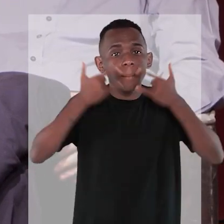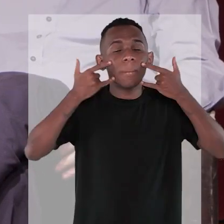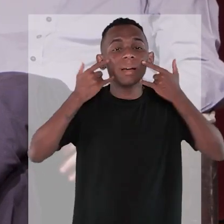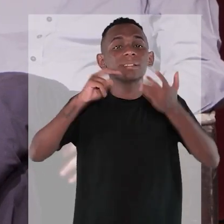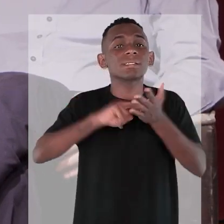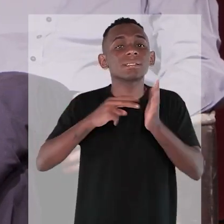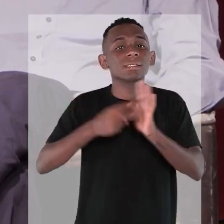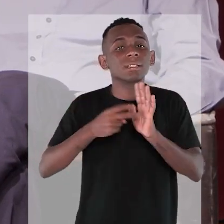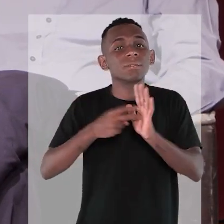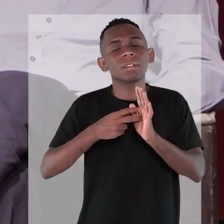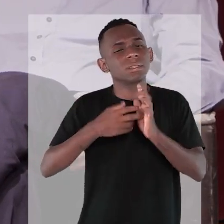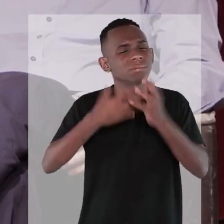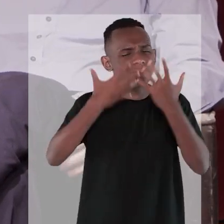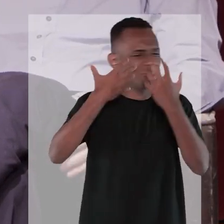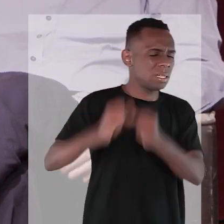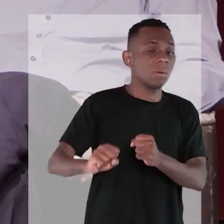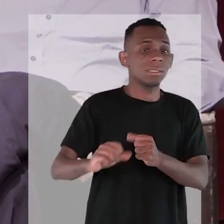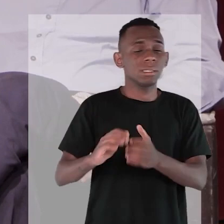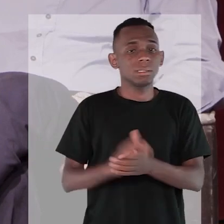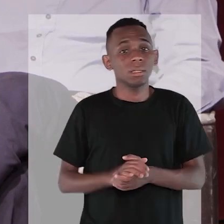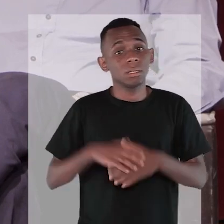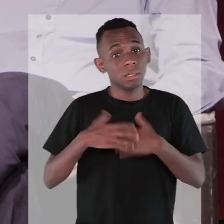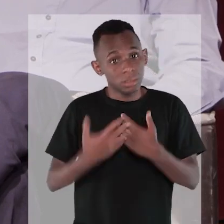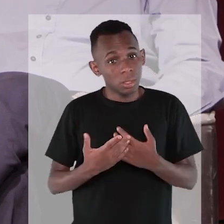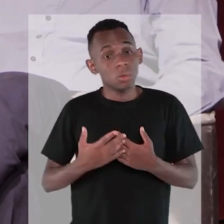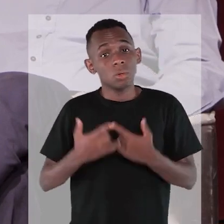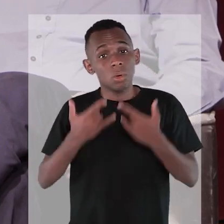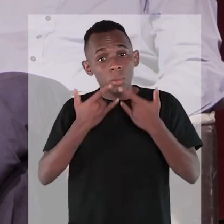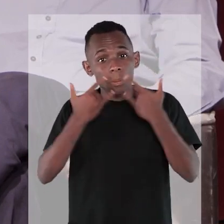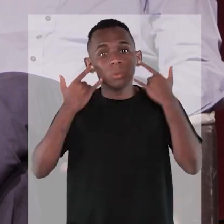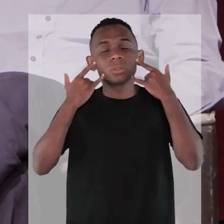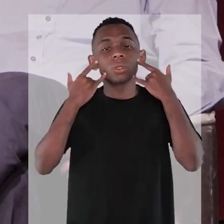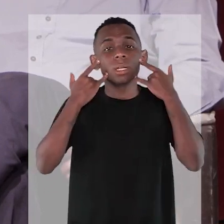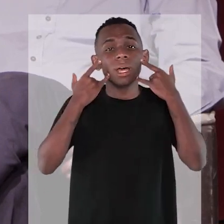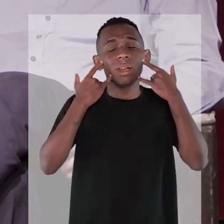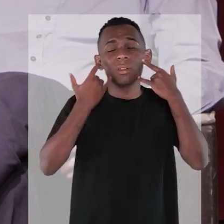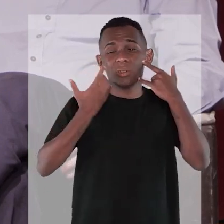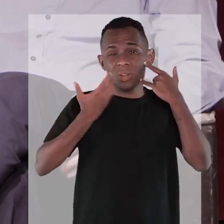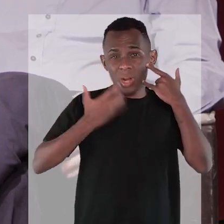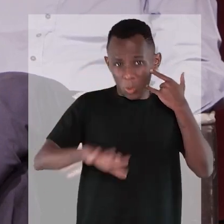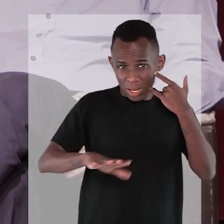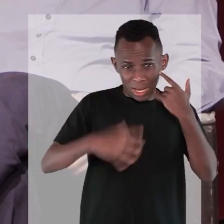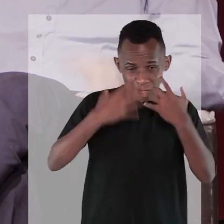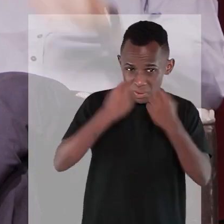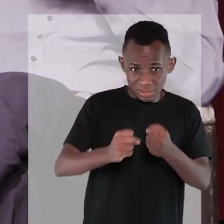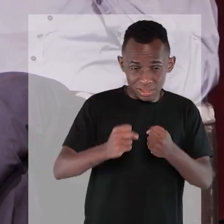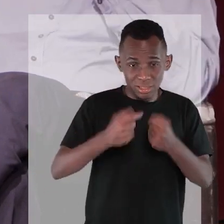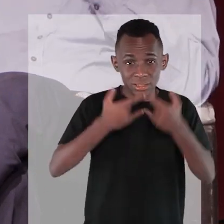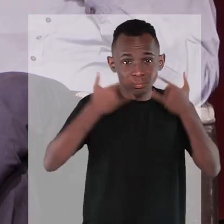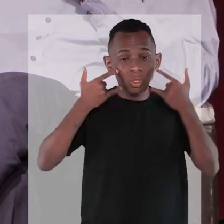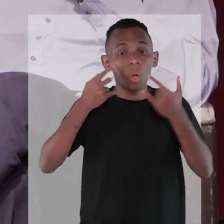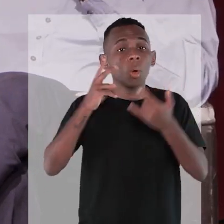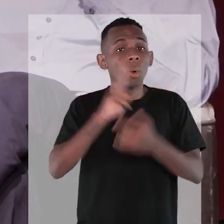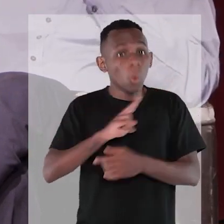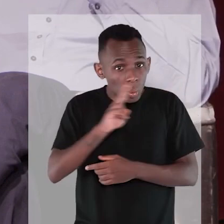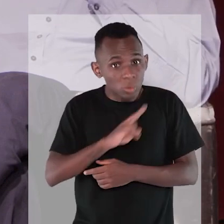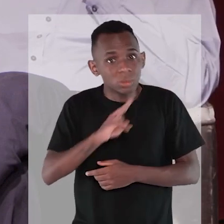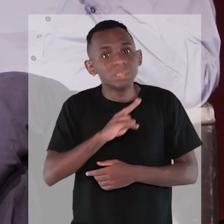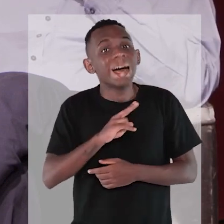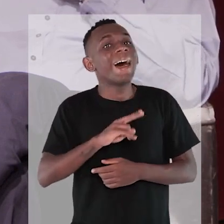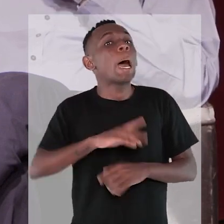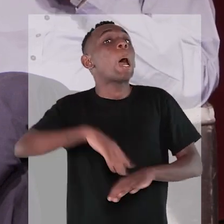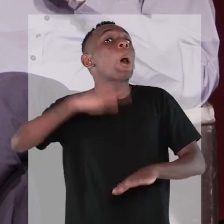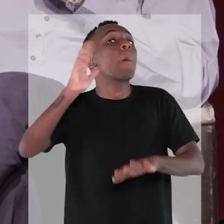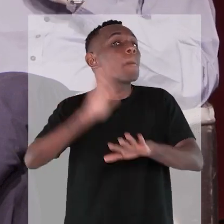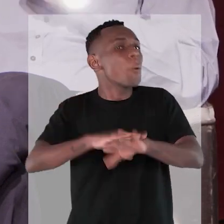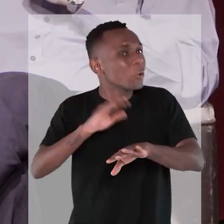se recusa a usar máscara, ele não está só se recusando, ele não está só sendo negacionista, ele